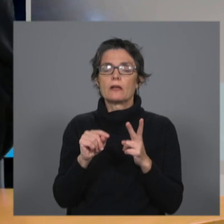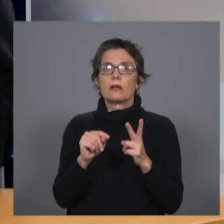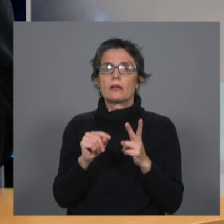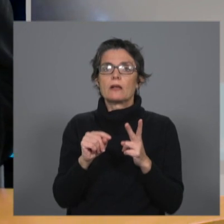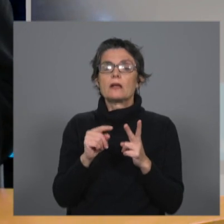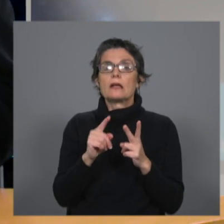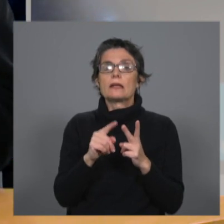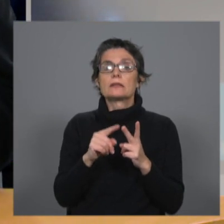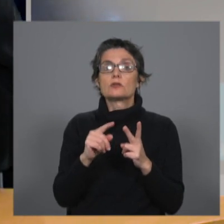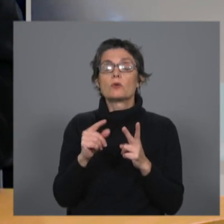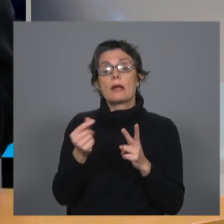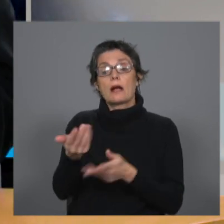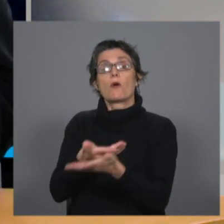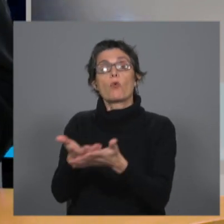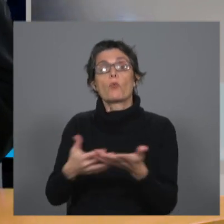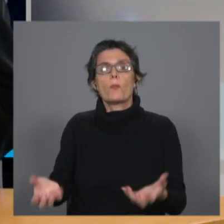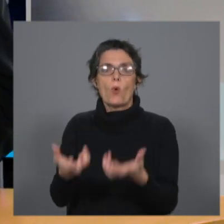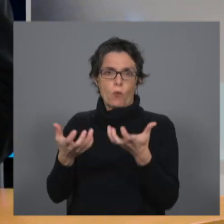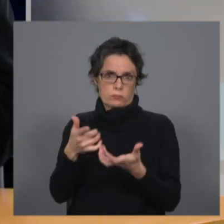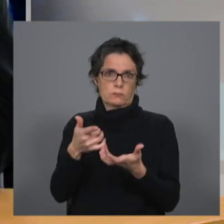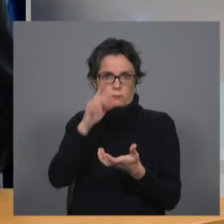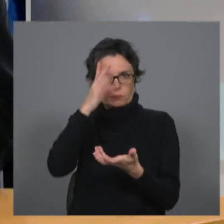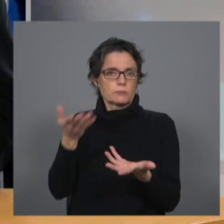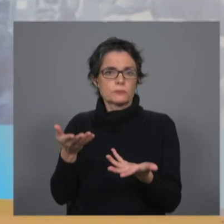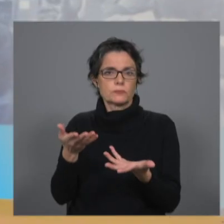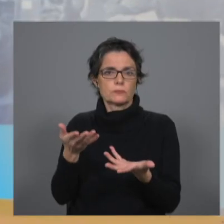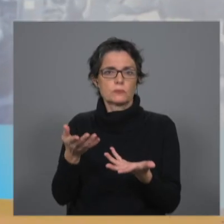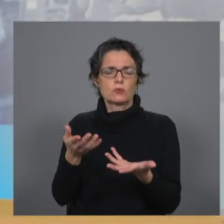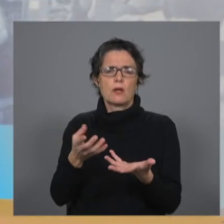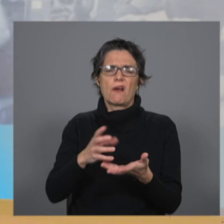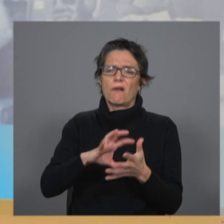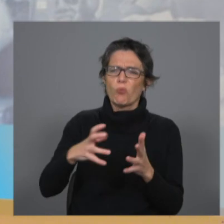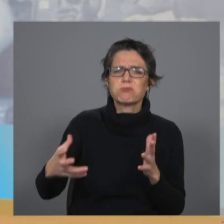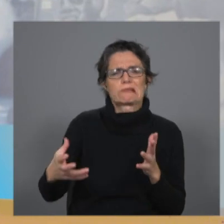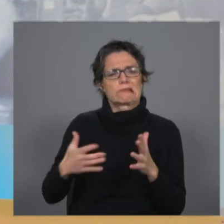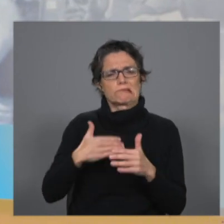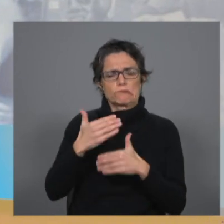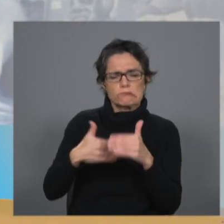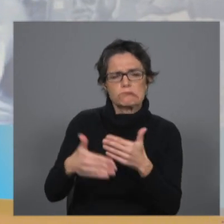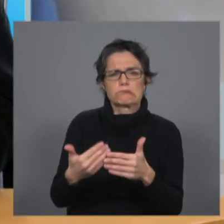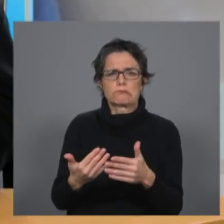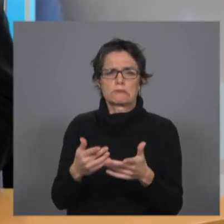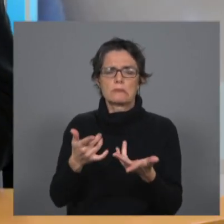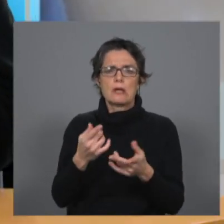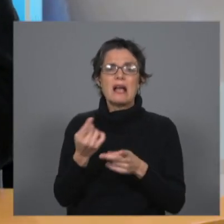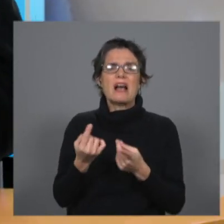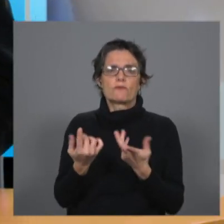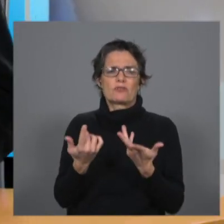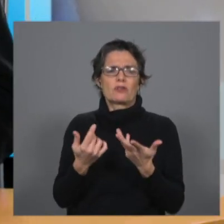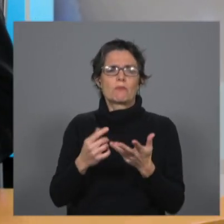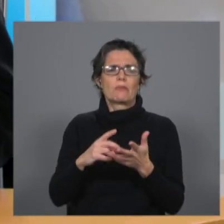a recuperação económica. É um processo que ainda vai levar por muita burocracia europeia, que geralmente complica os processos.